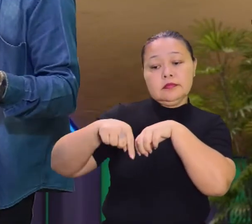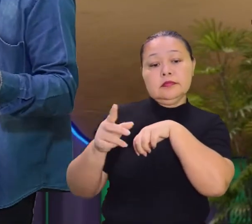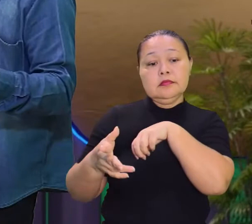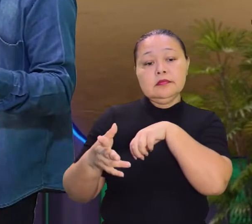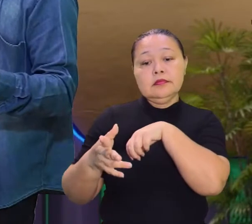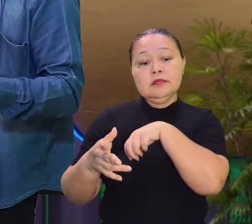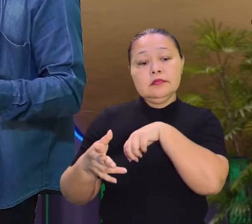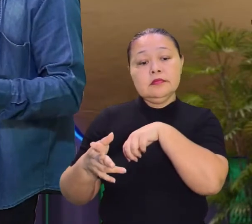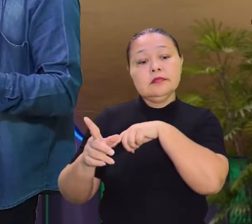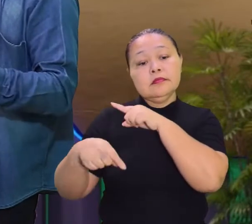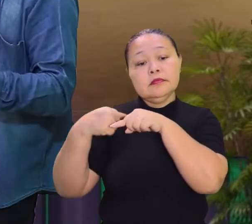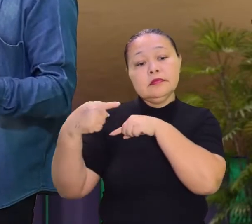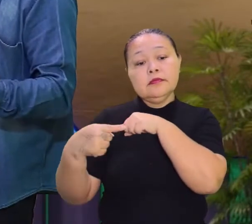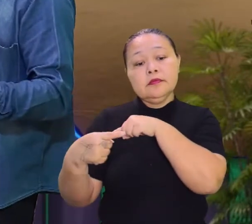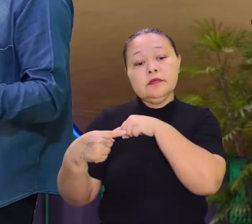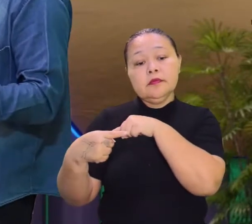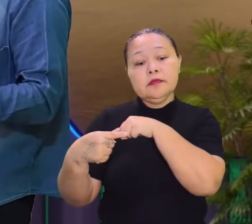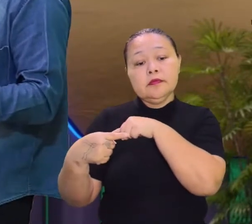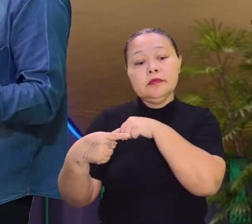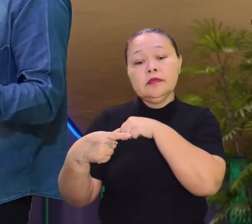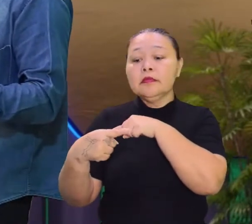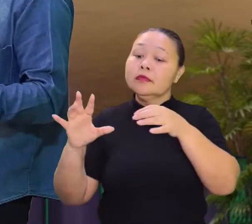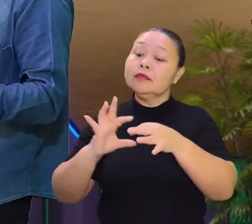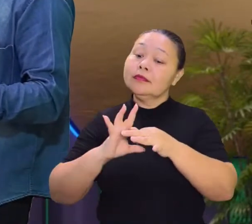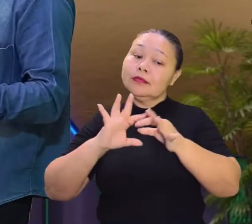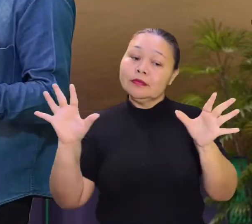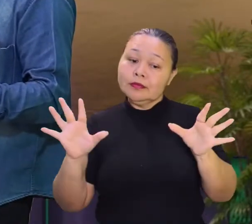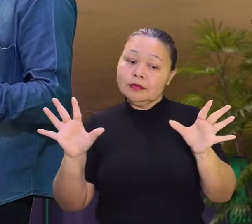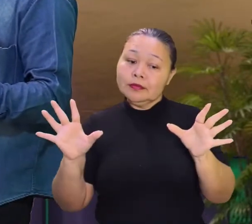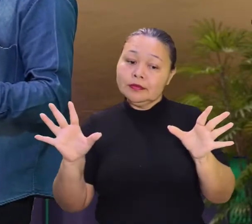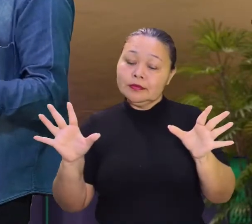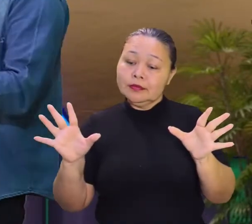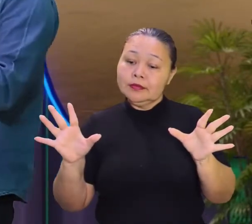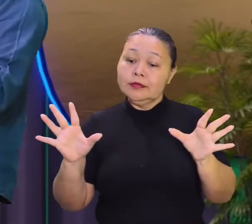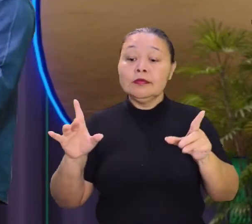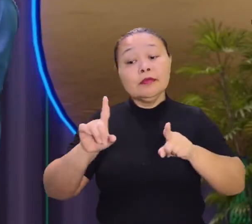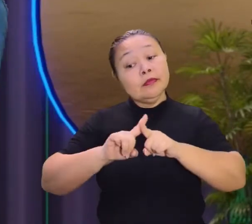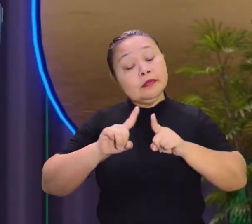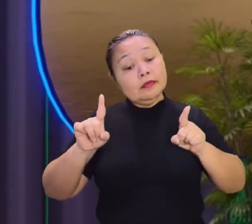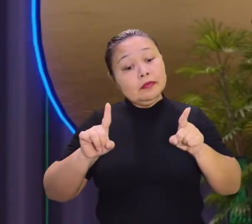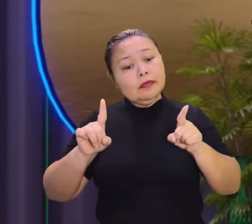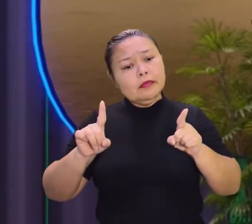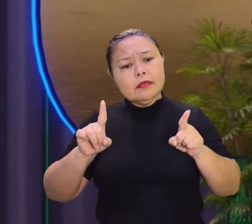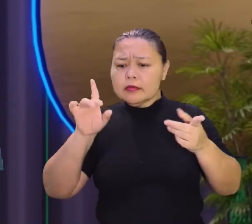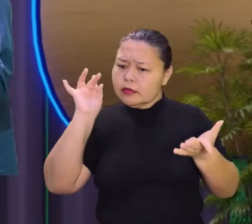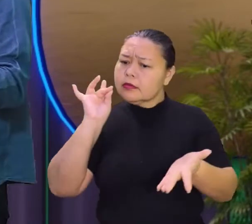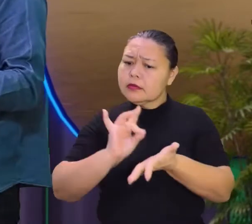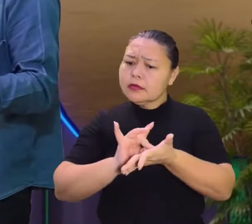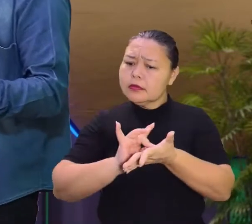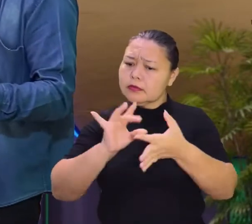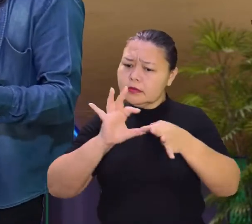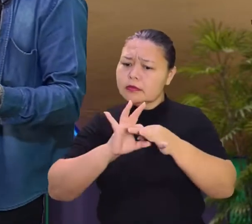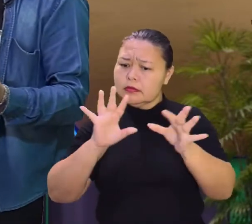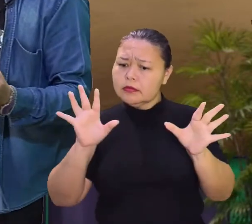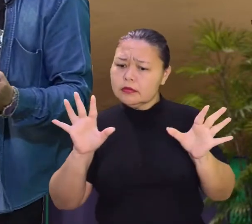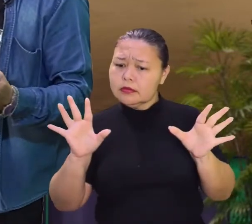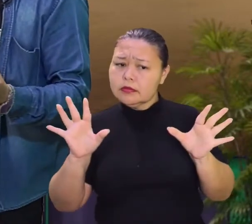Isso mesmo. Depois se tornam independentes. Mas será que eles se tornaram realmente